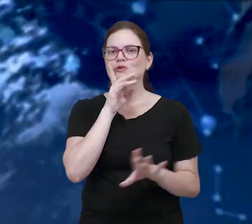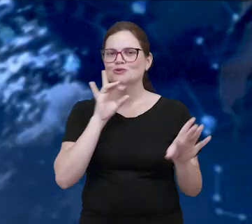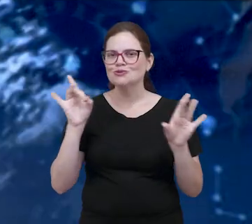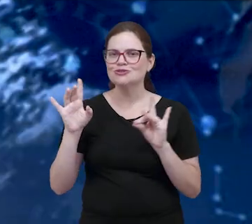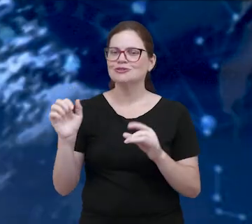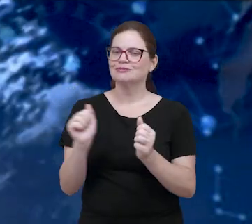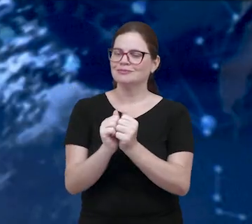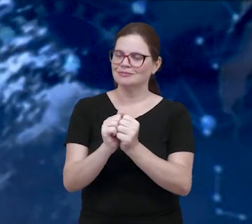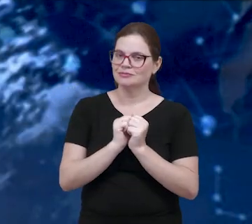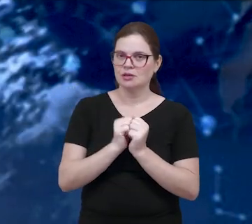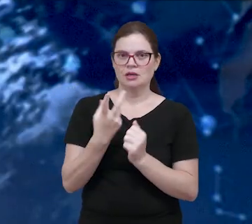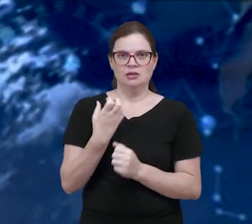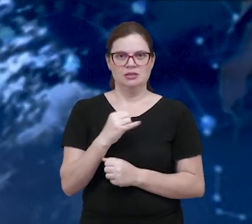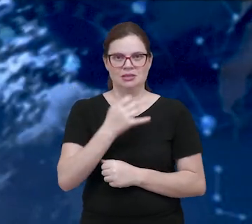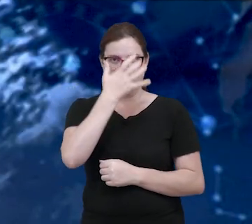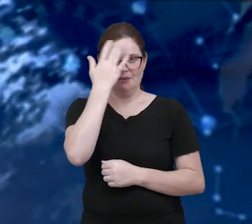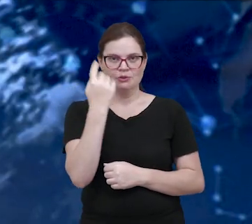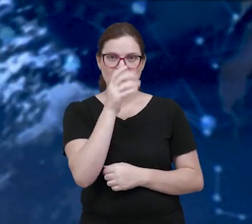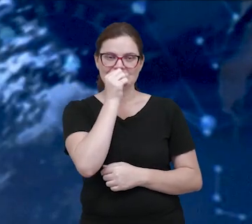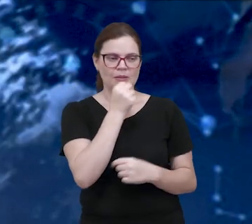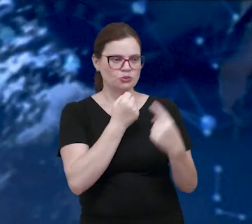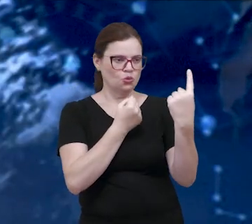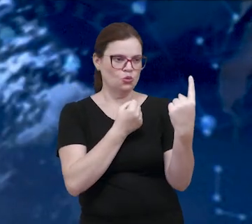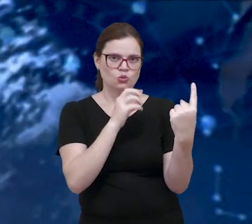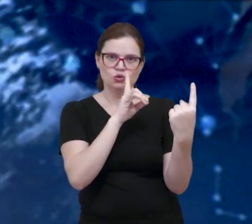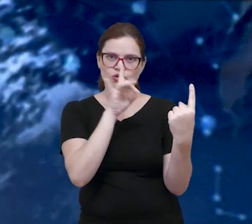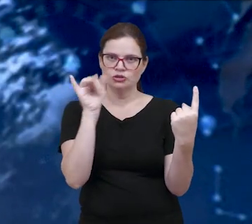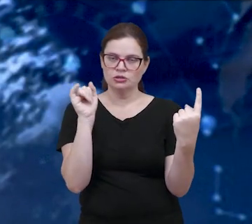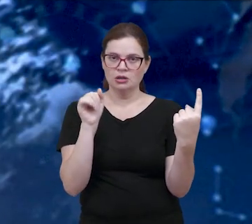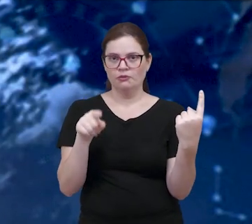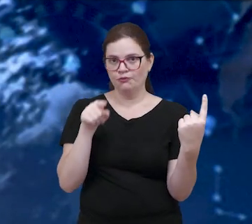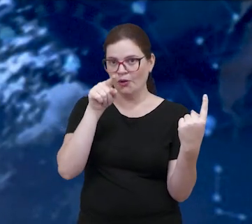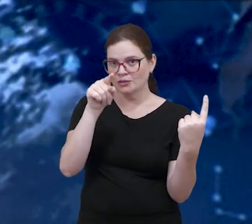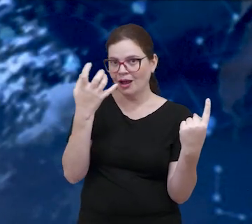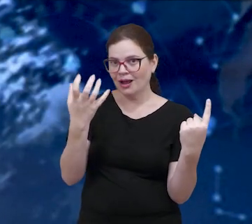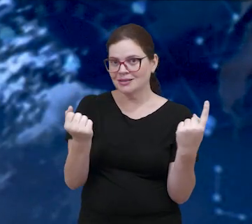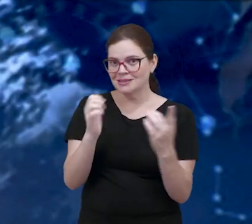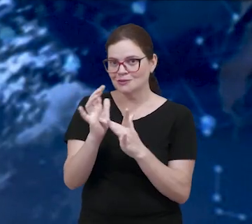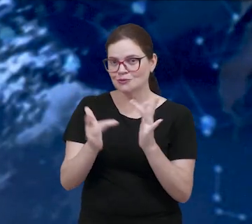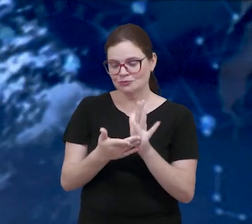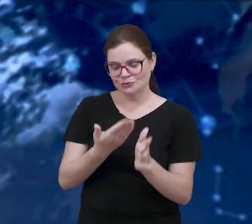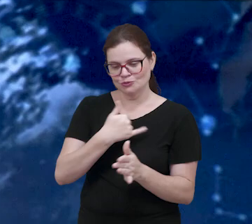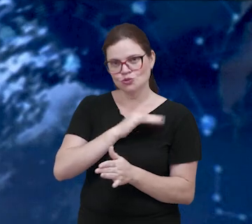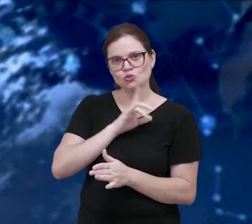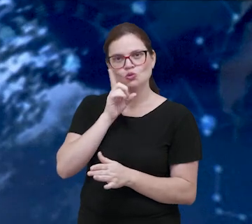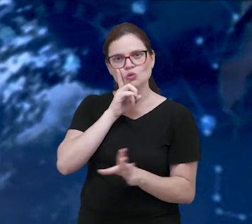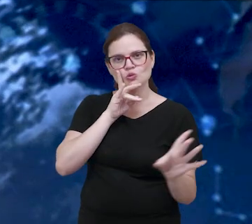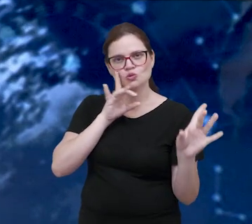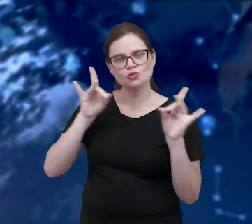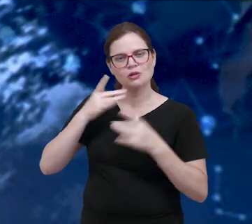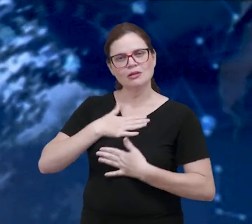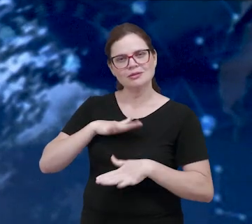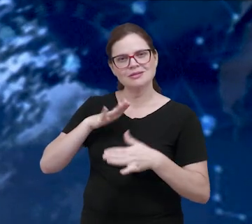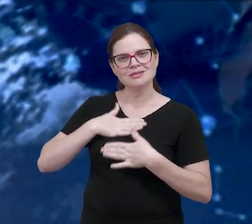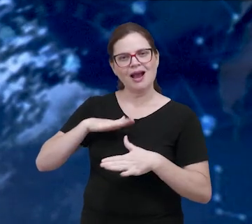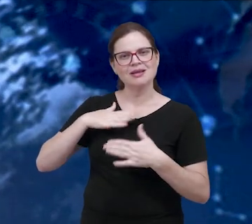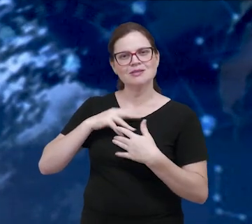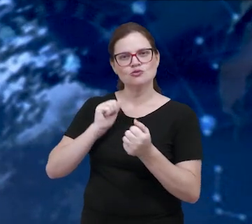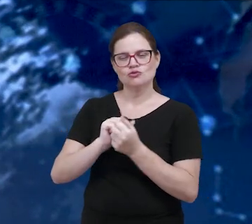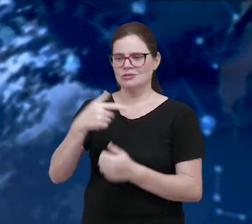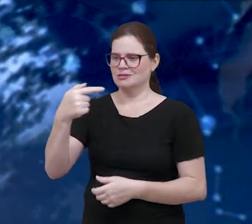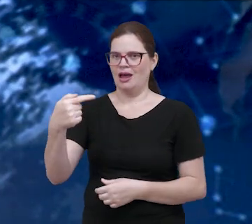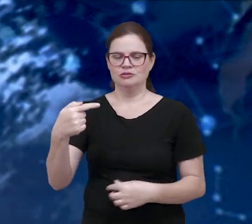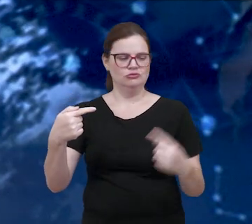está guardando o sábado, guarda um dia. Você e nós que guardamos os 7 dias da semana, andamos de 7 a